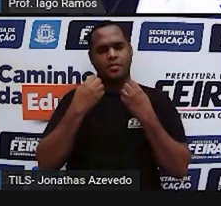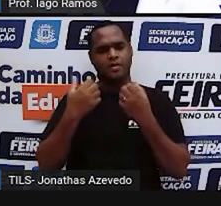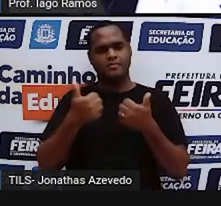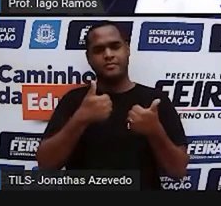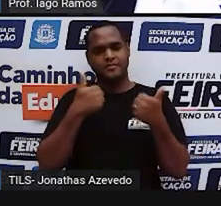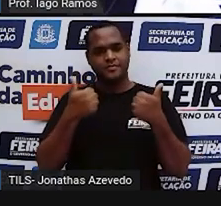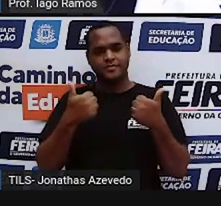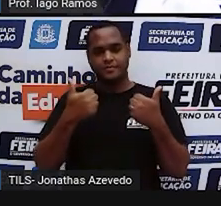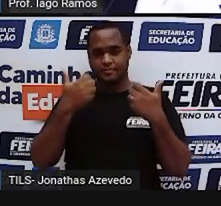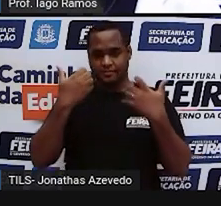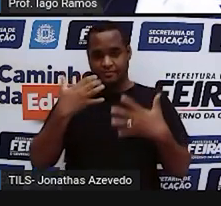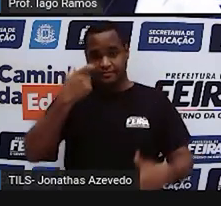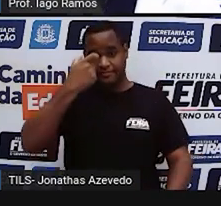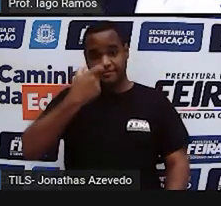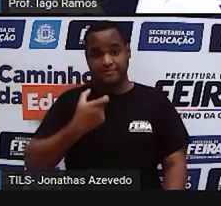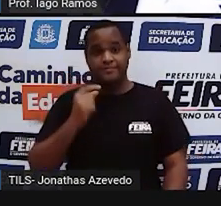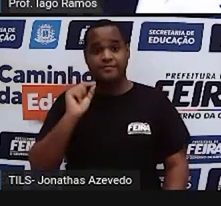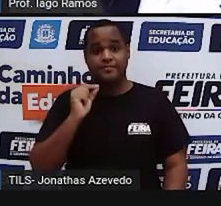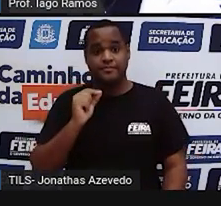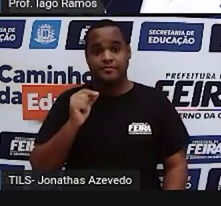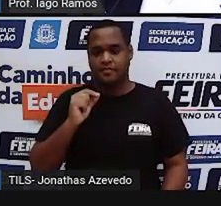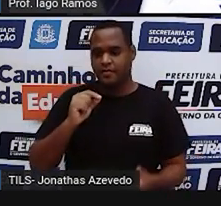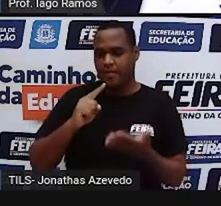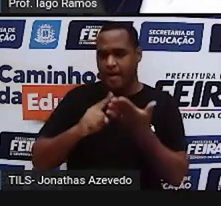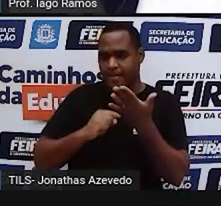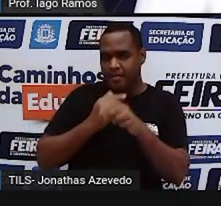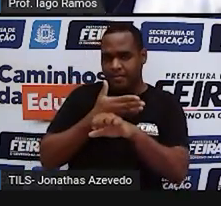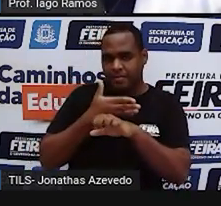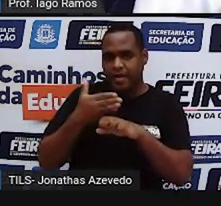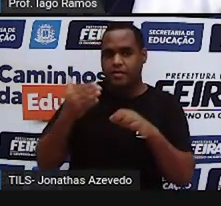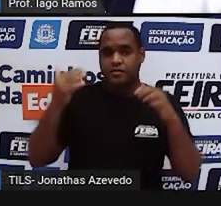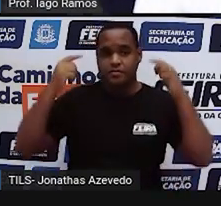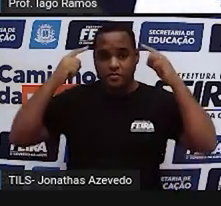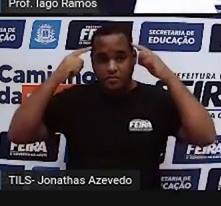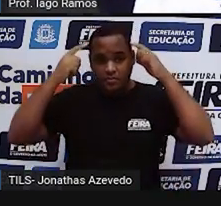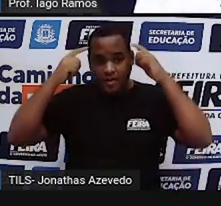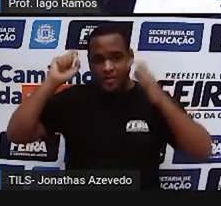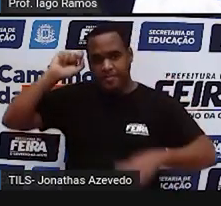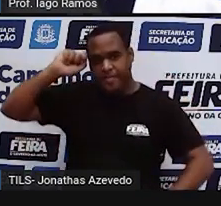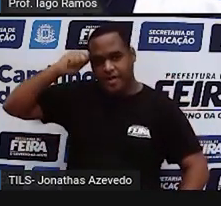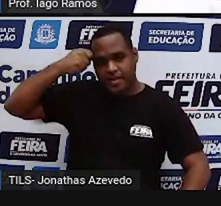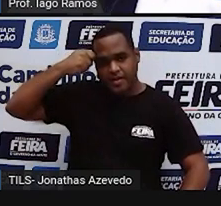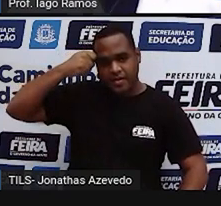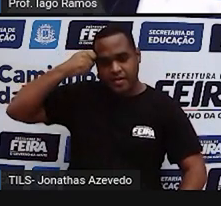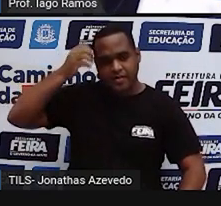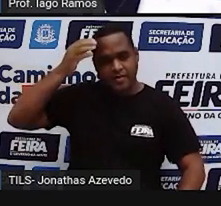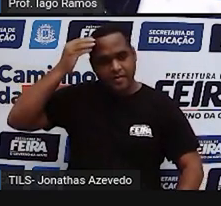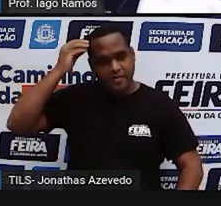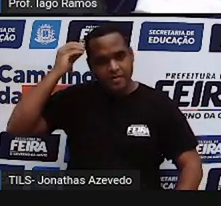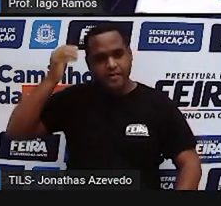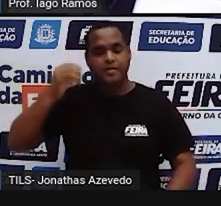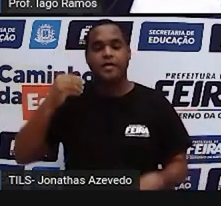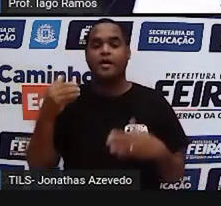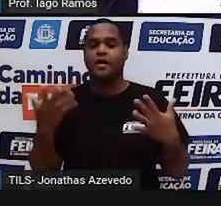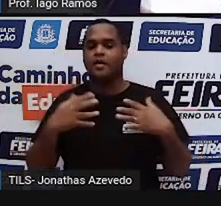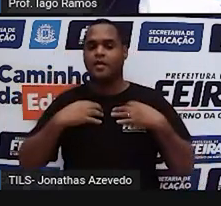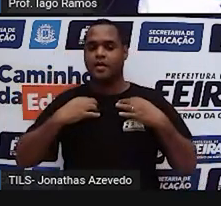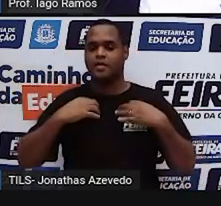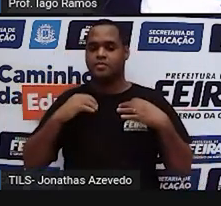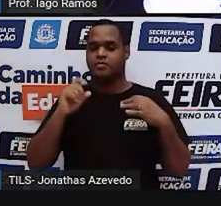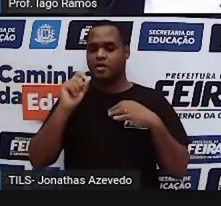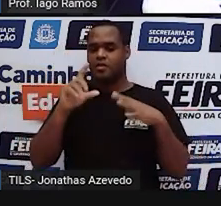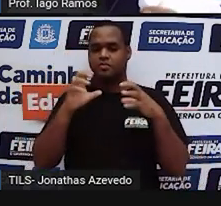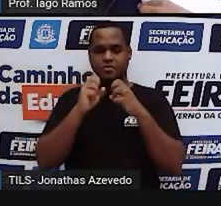um pouquinho aqui das minhas características é que eu tenho pele branca meu cabelo ele é preto e nesse momento Eu visto uma